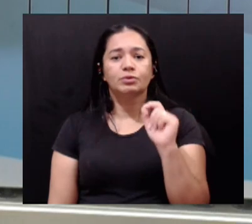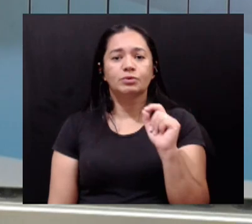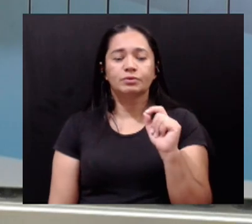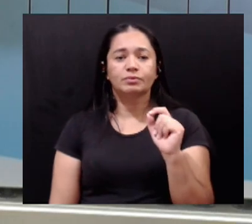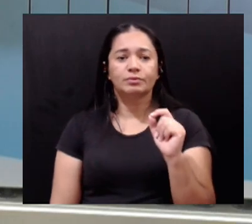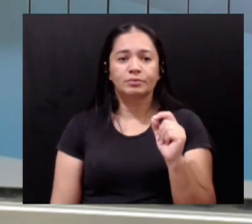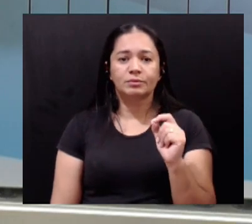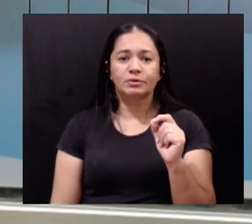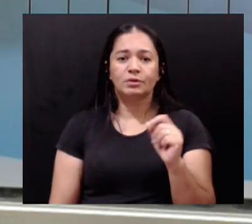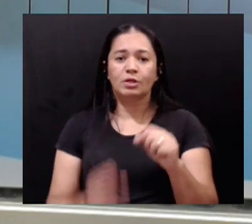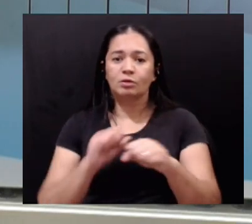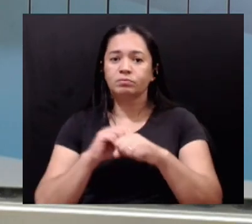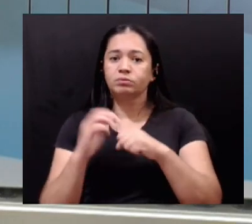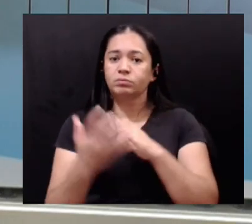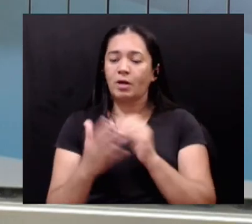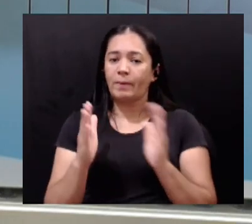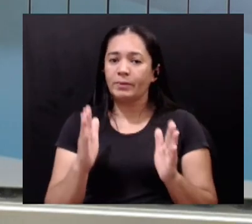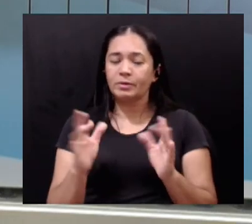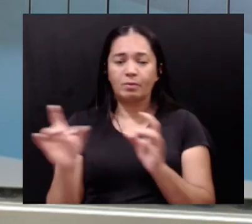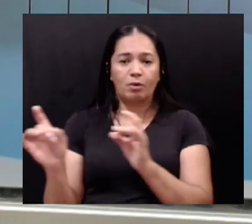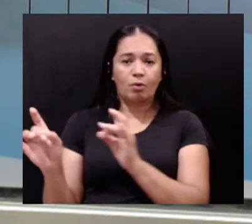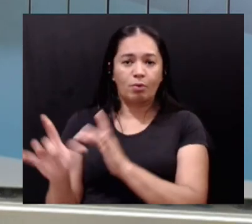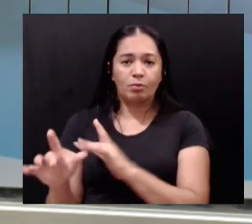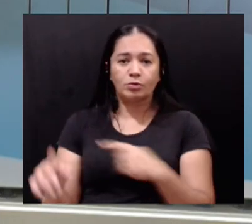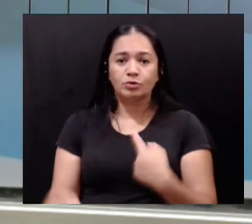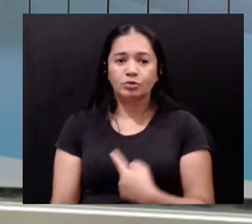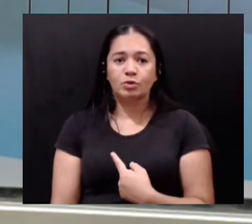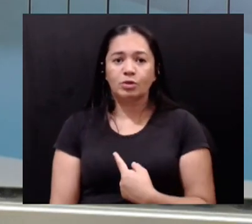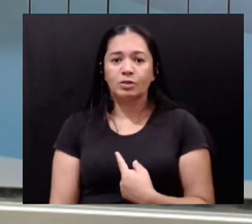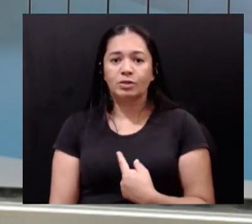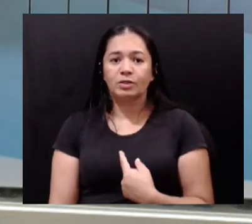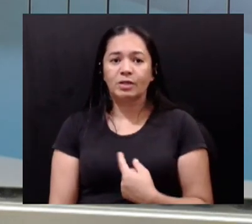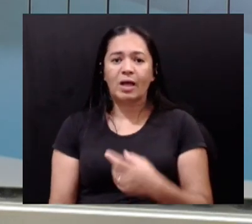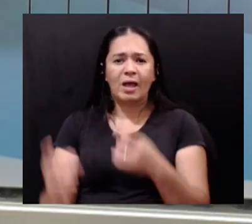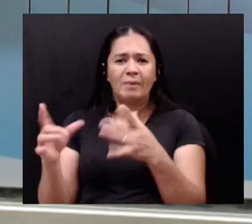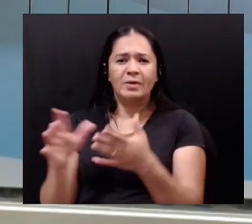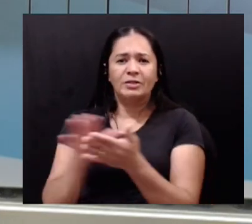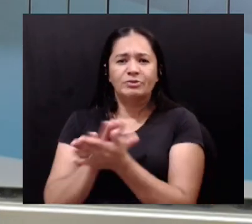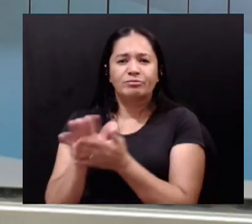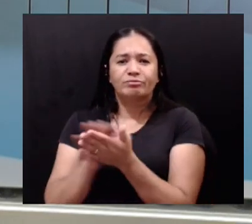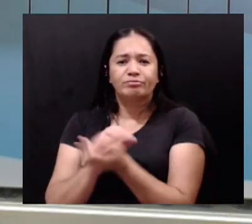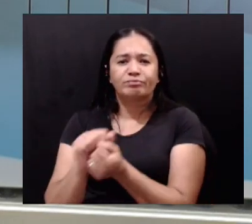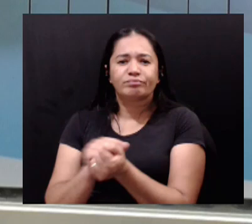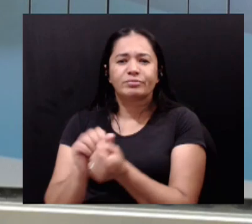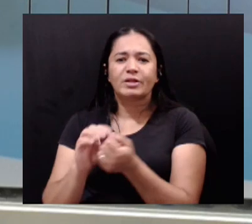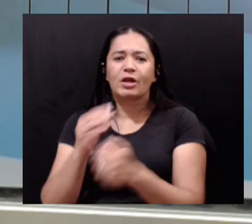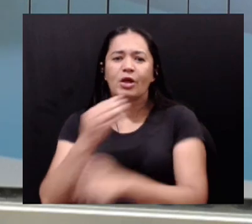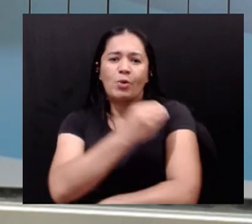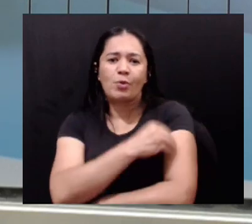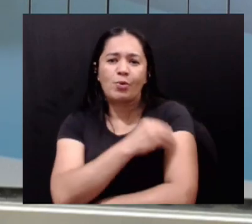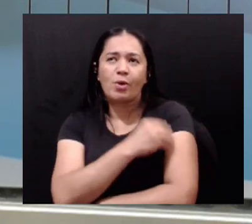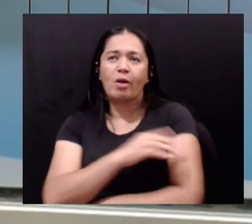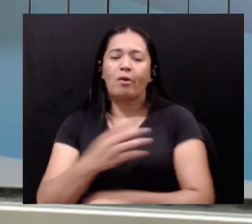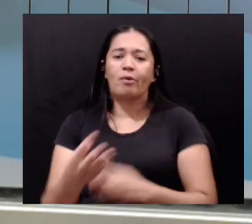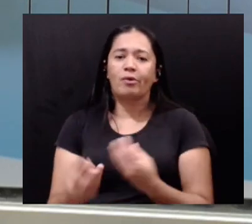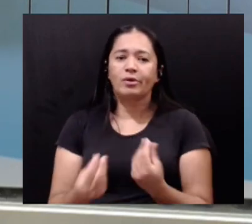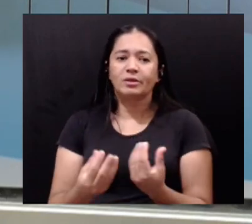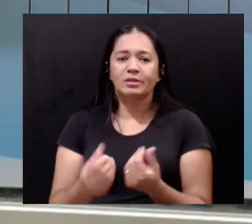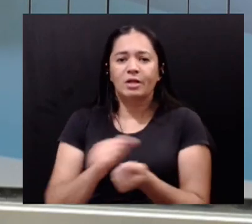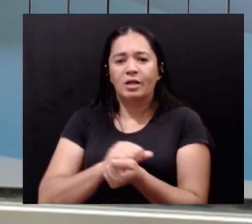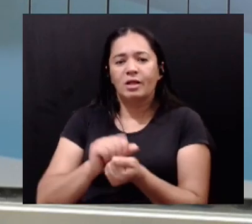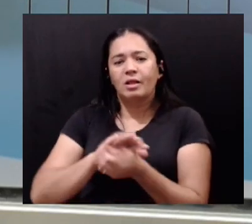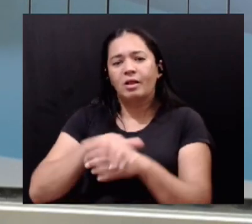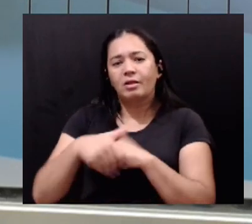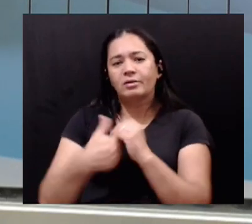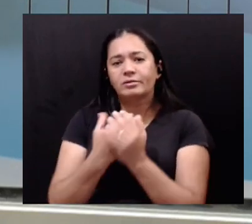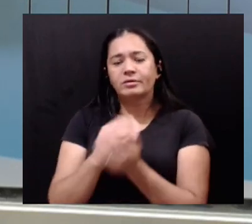ter passado, a gente nunca deveria abandonar aqueles hábitos, né, o álcool gel, a lavagem das mãos com mais